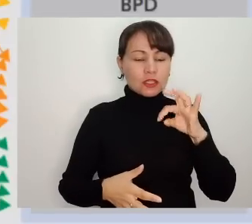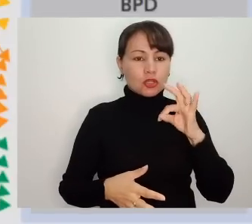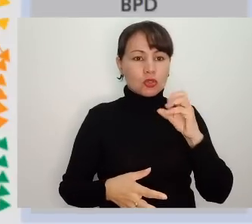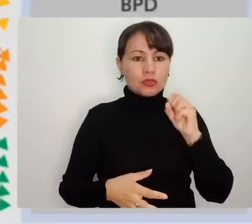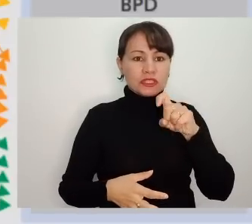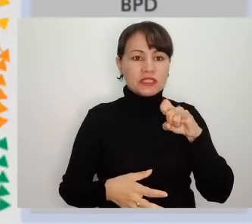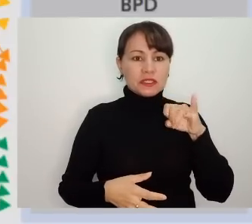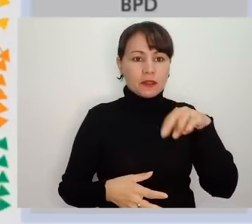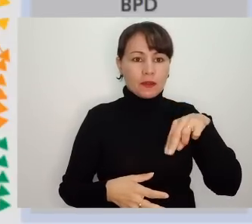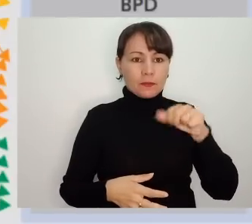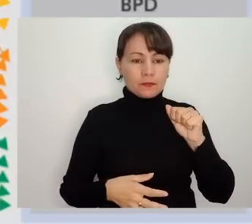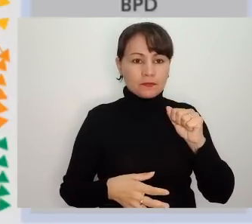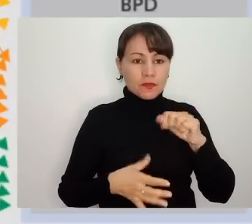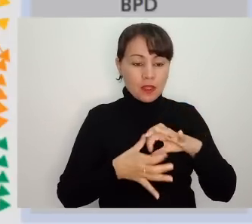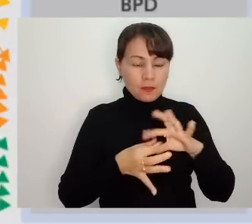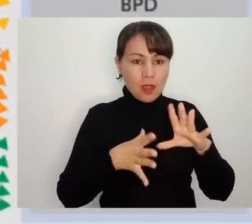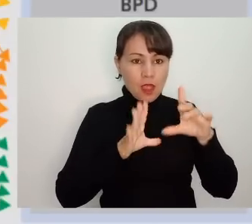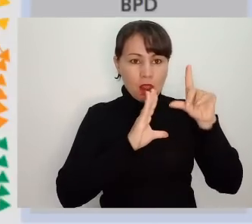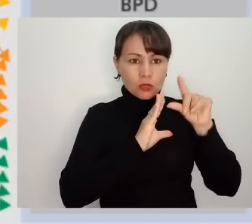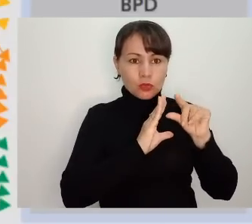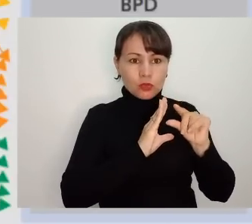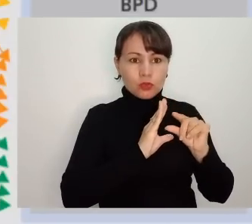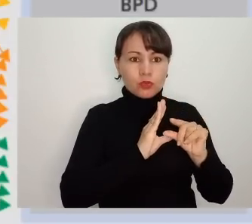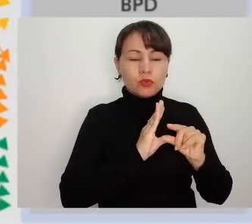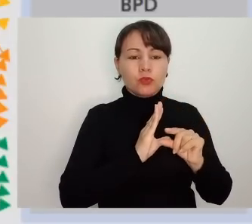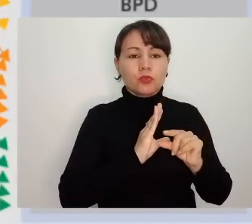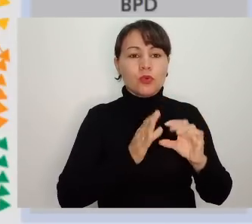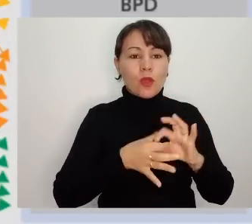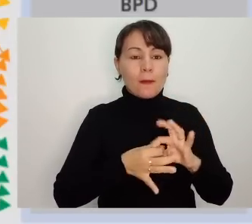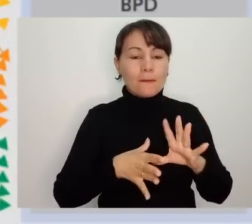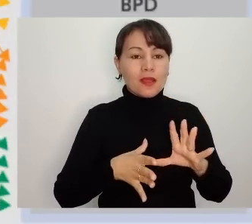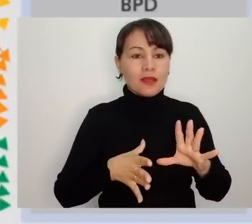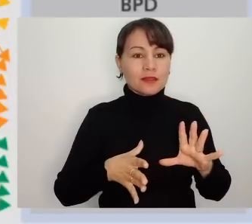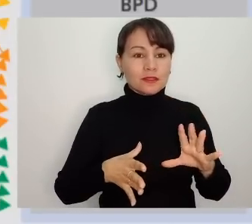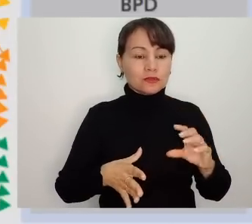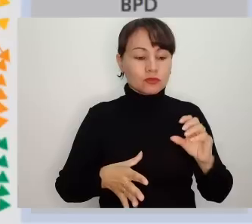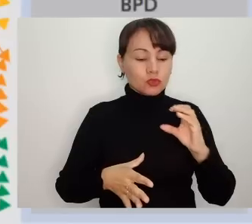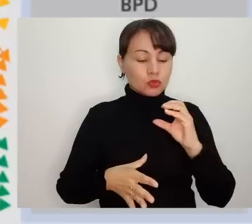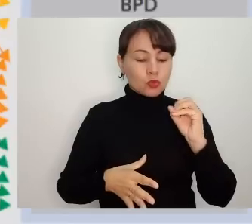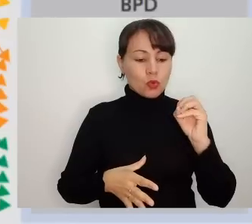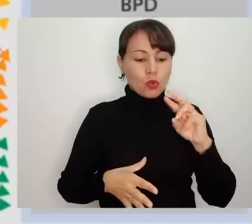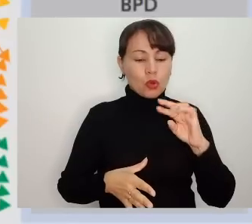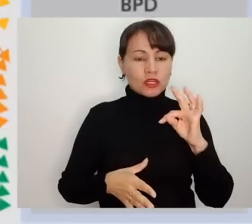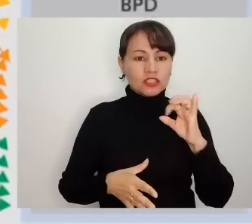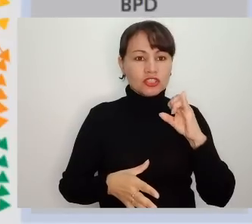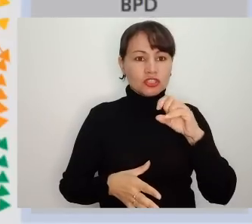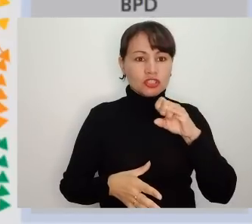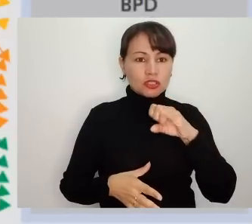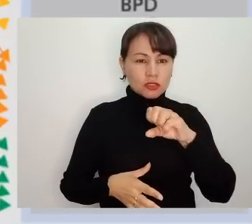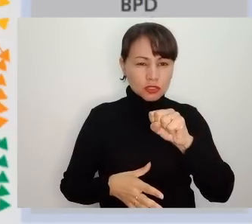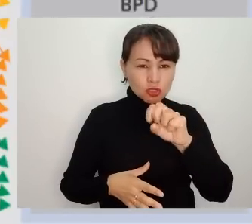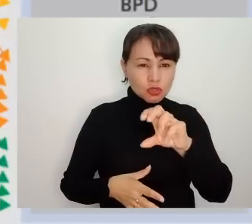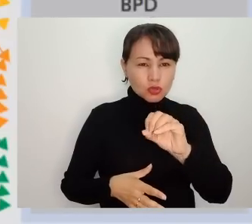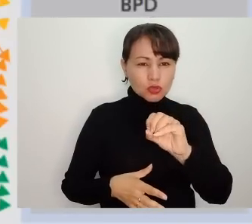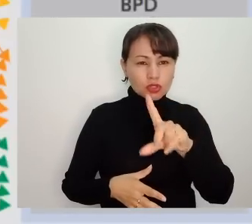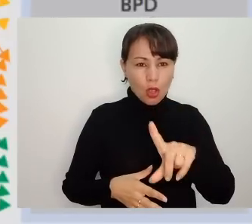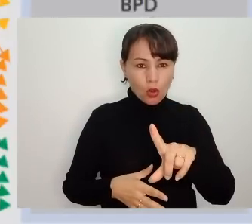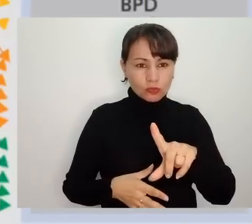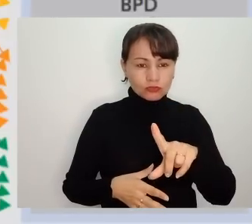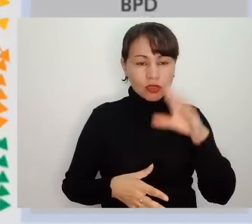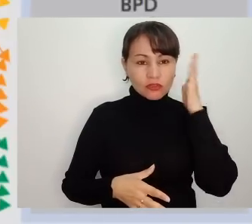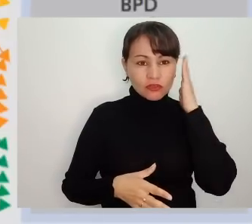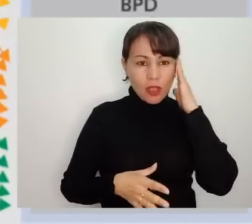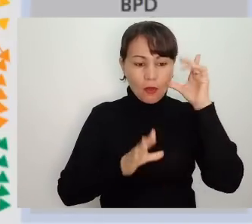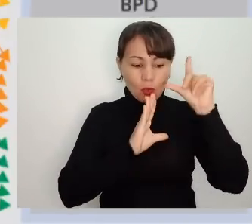quê? Ela diminui a liberação de cortisol, portanto, diminui o